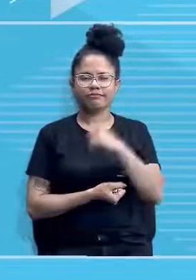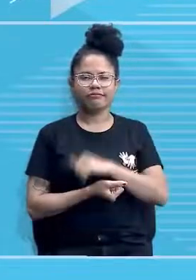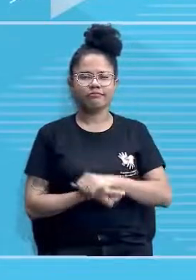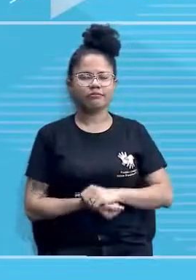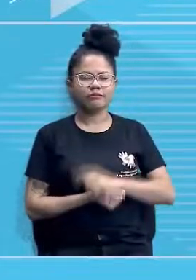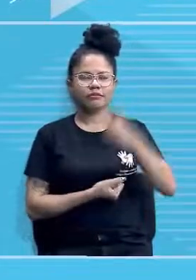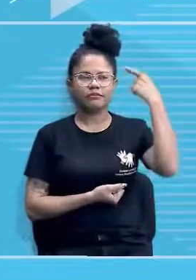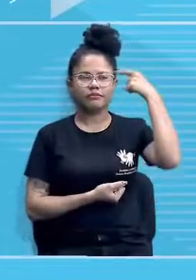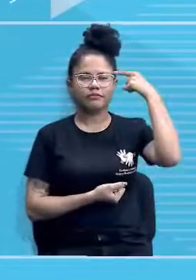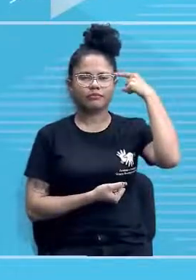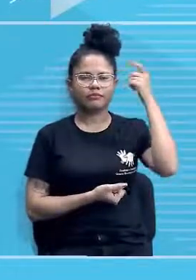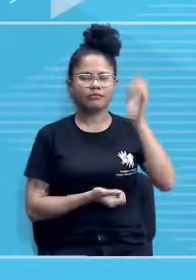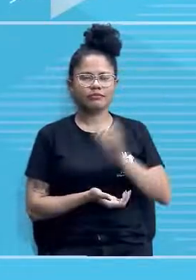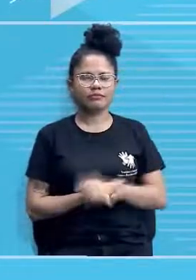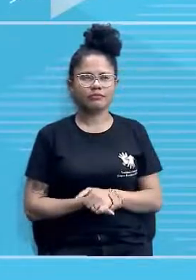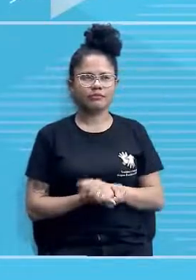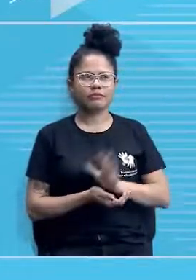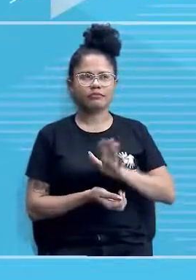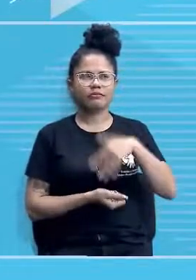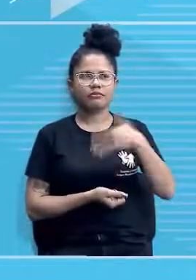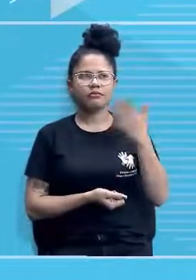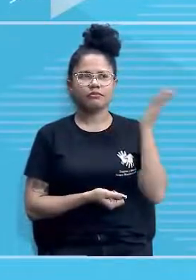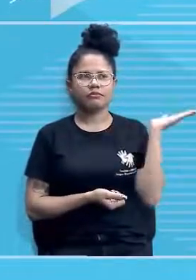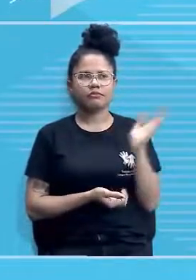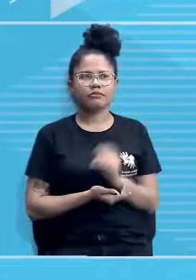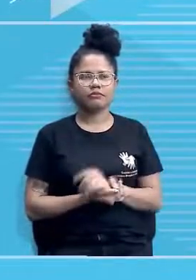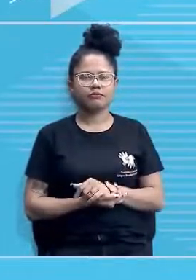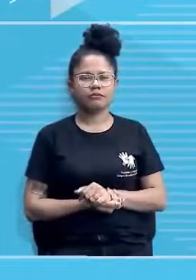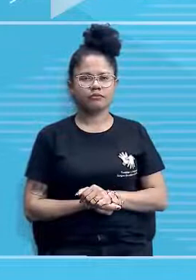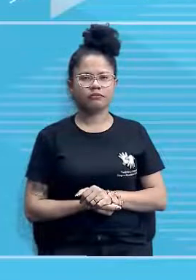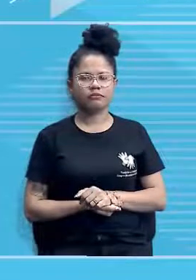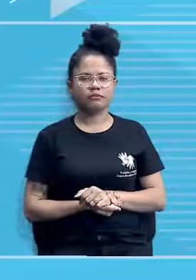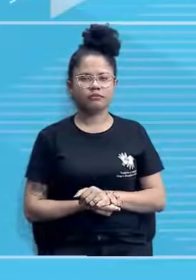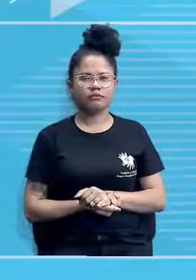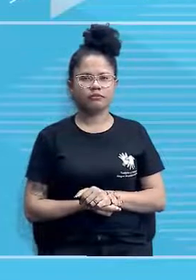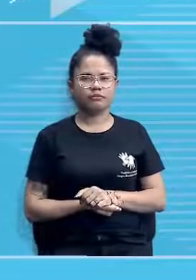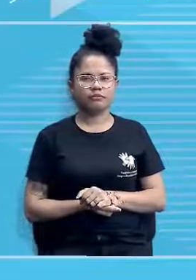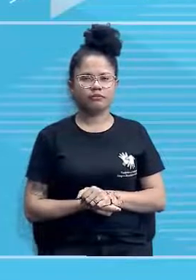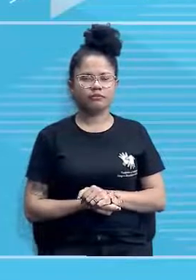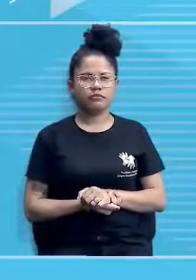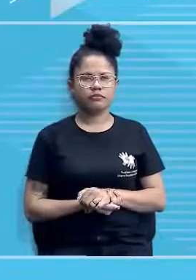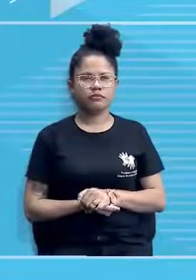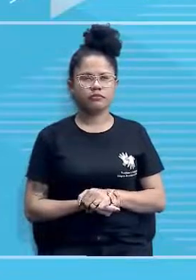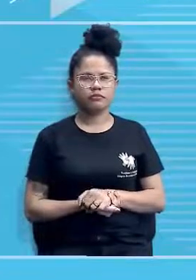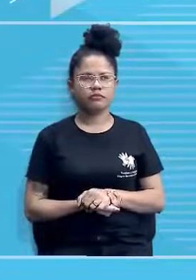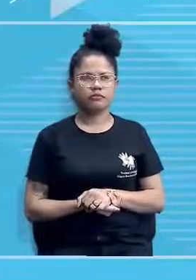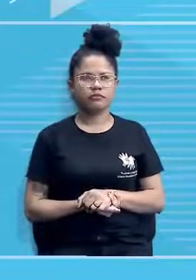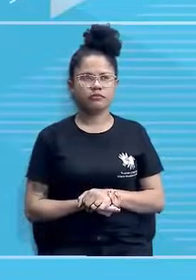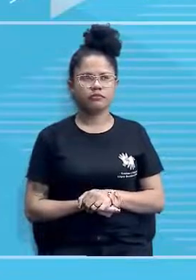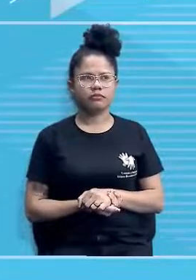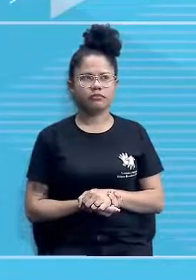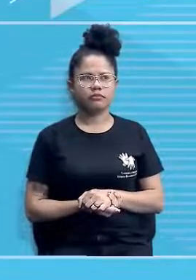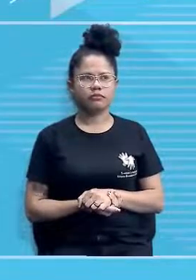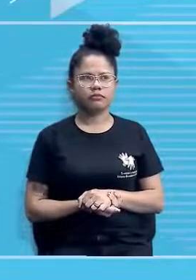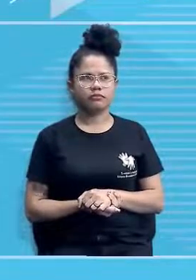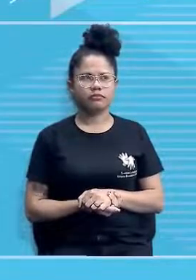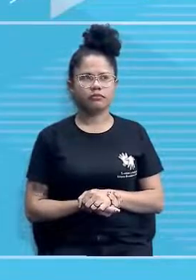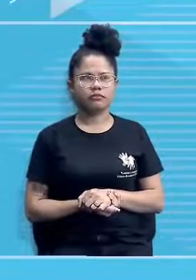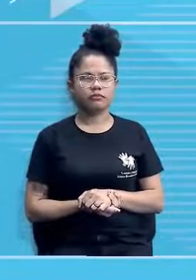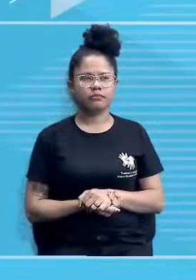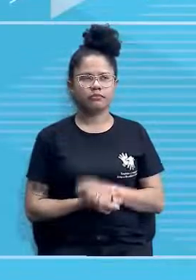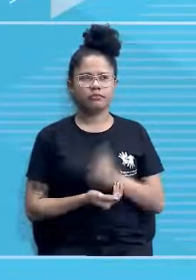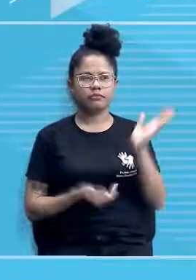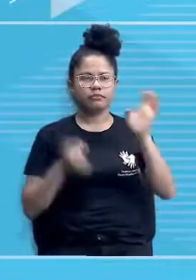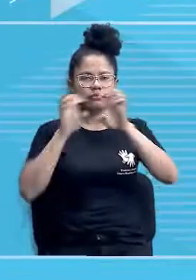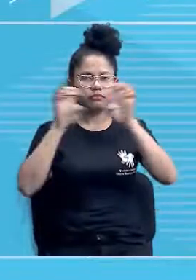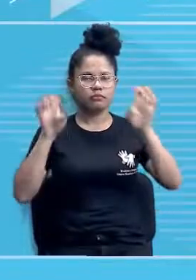sobre a questão cinco o composto é o composto representado pela fórmula estrutural tá e a forma